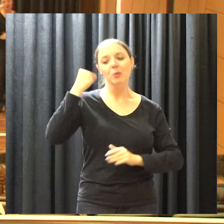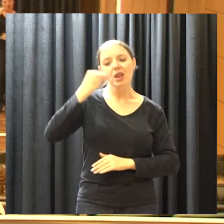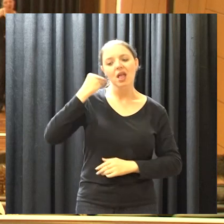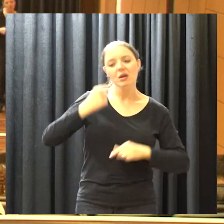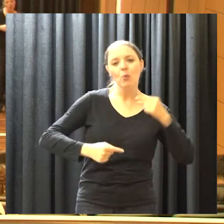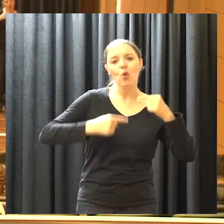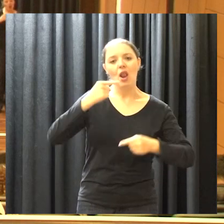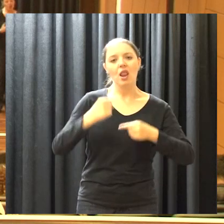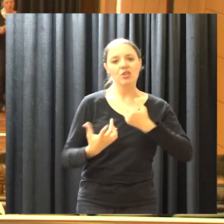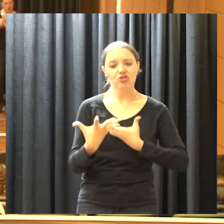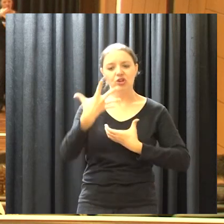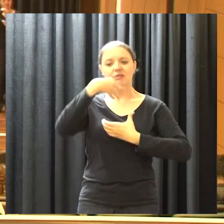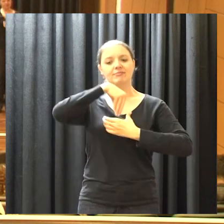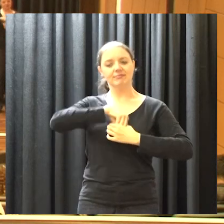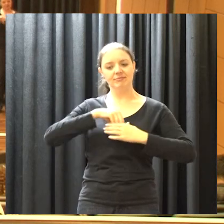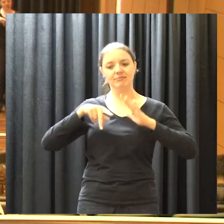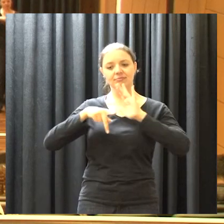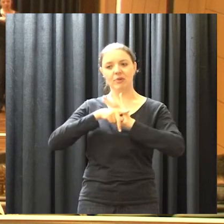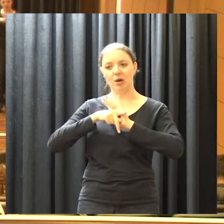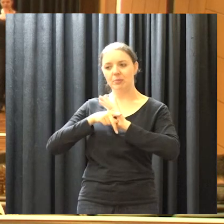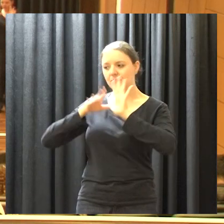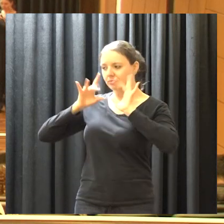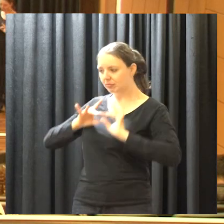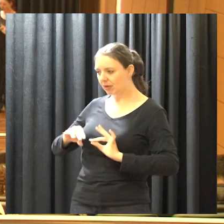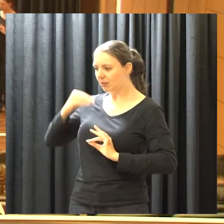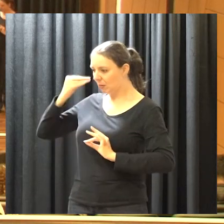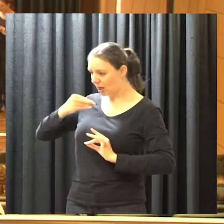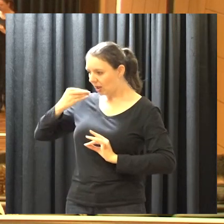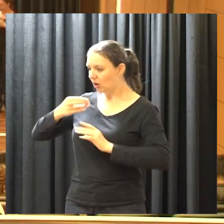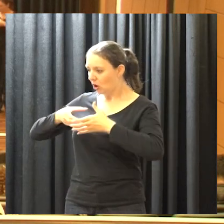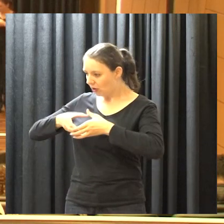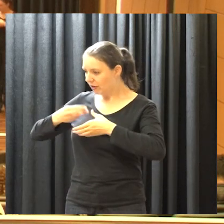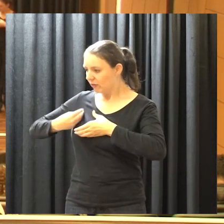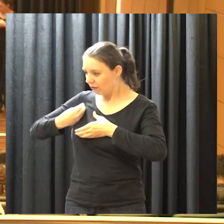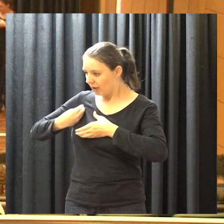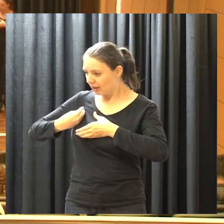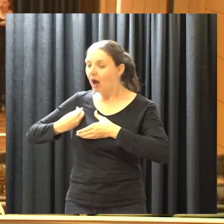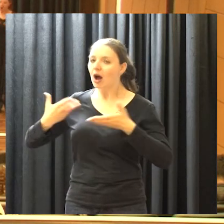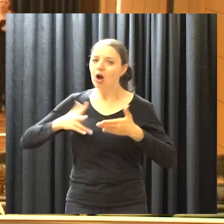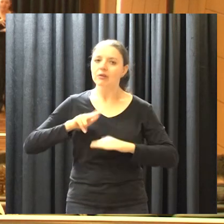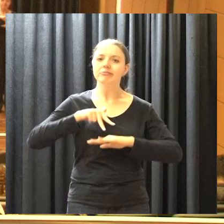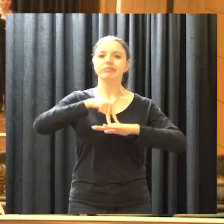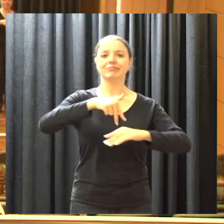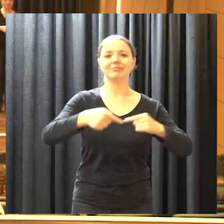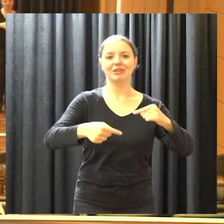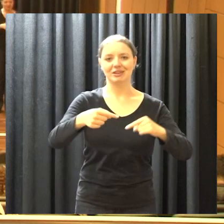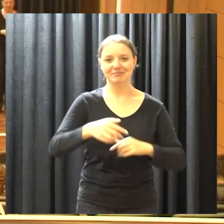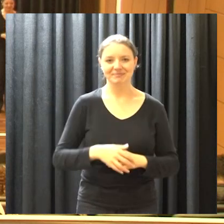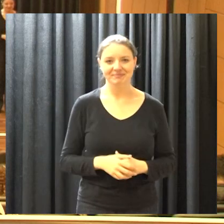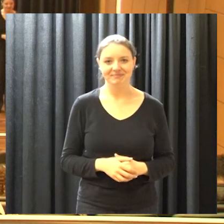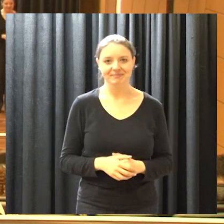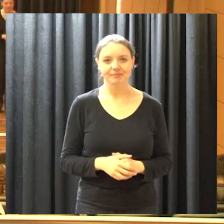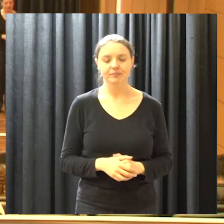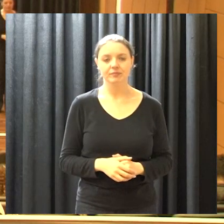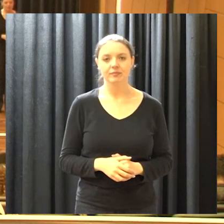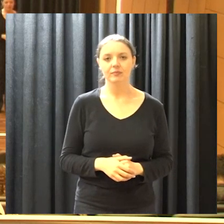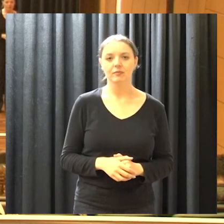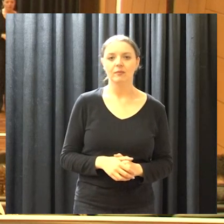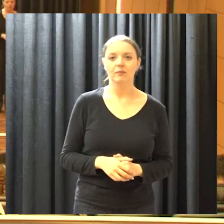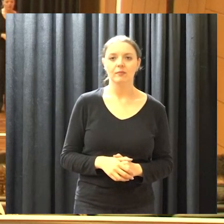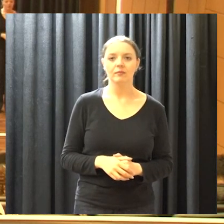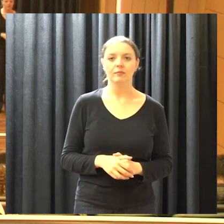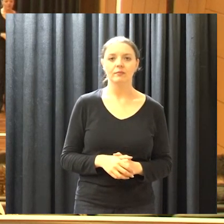fundamentada em uma experiência descritiva e vivida. Minha Amigos, ela ressalta que há